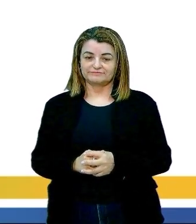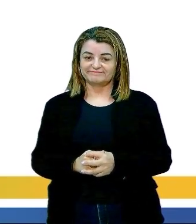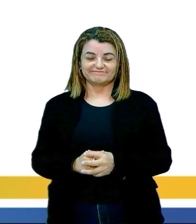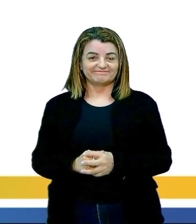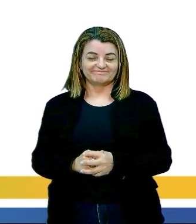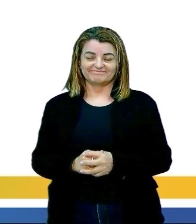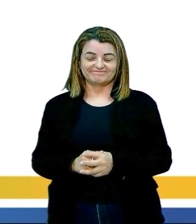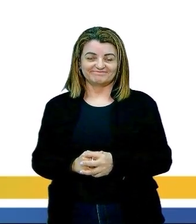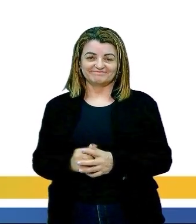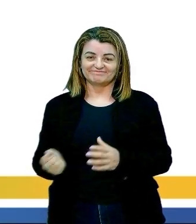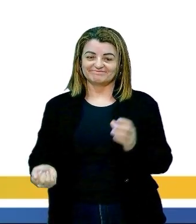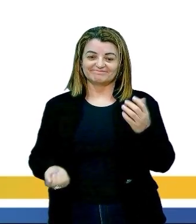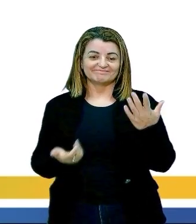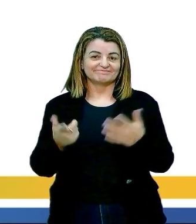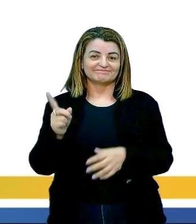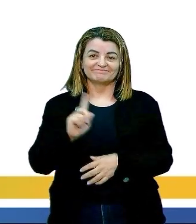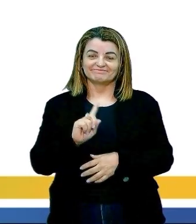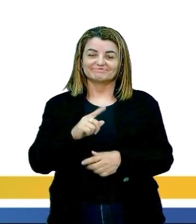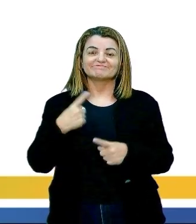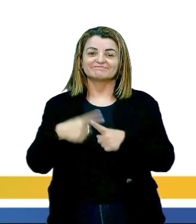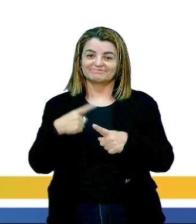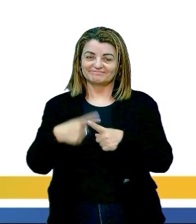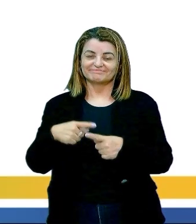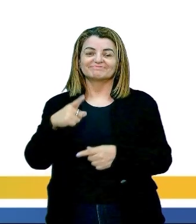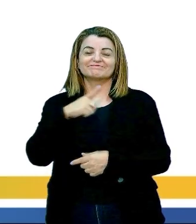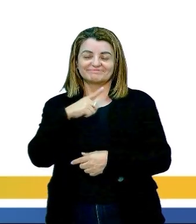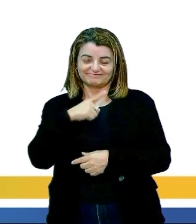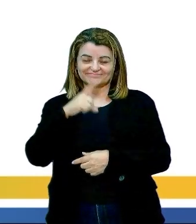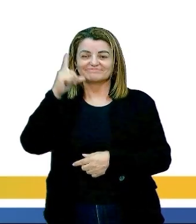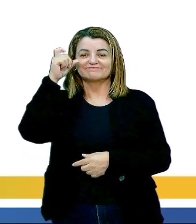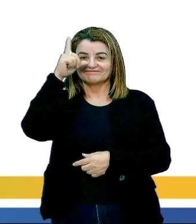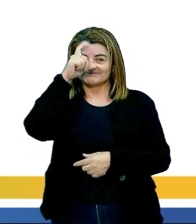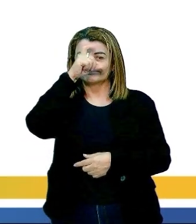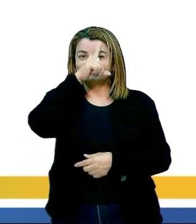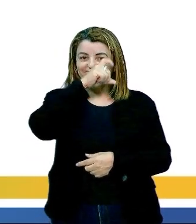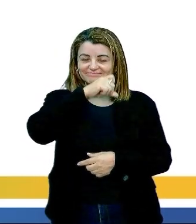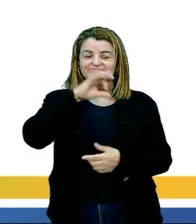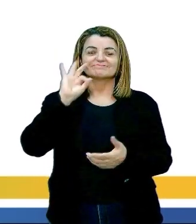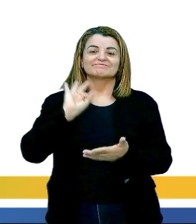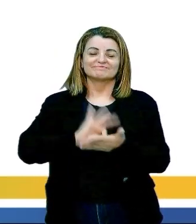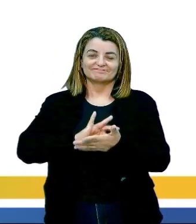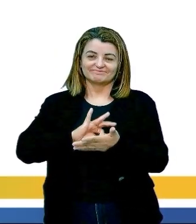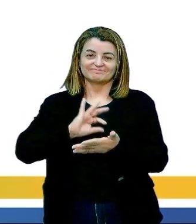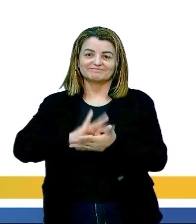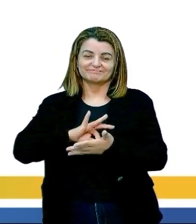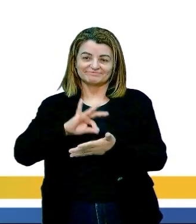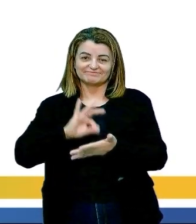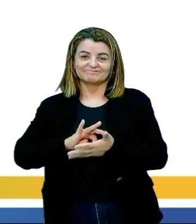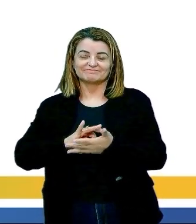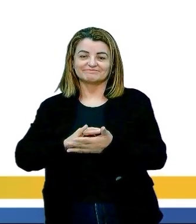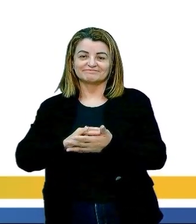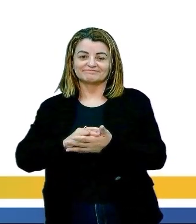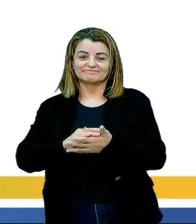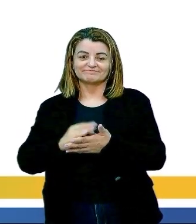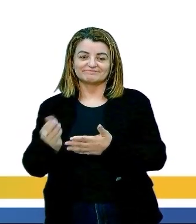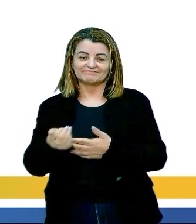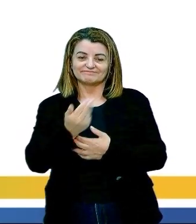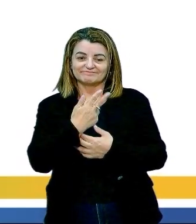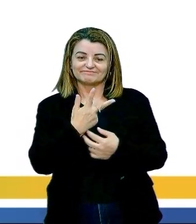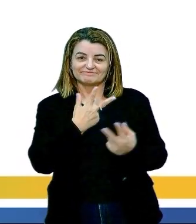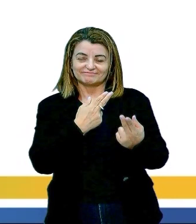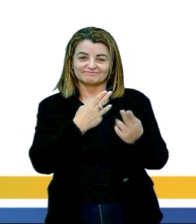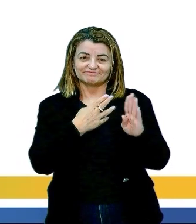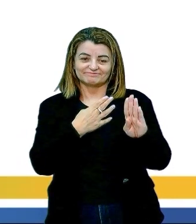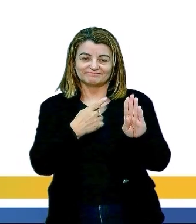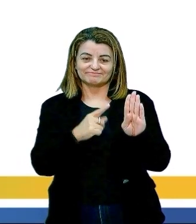Também não é nossa resposta, porque existe uma dificuldade que é exatamente como fala a letra B,